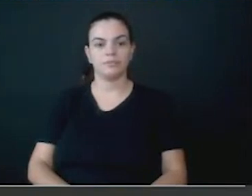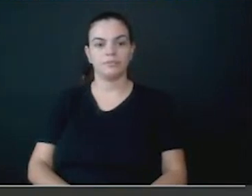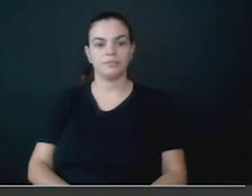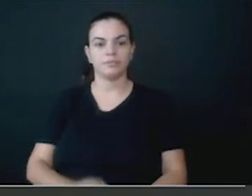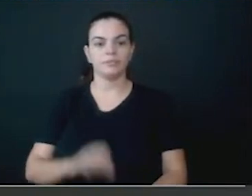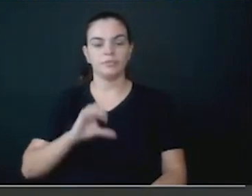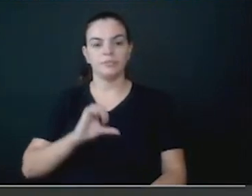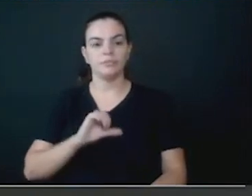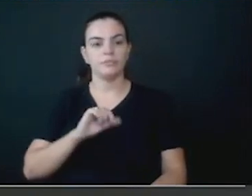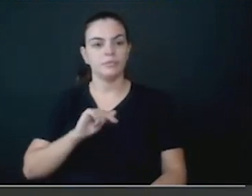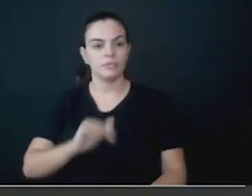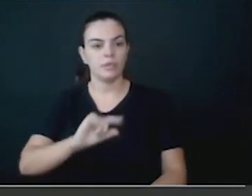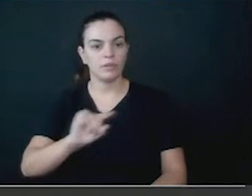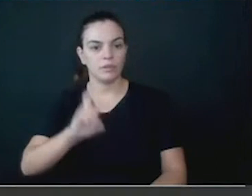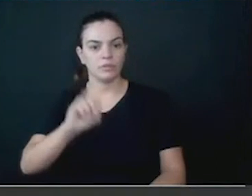ônibus, nós já estamos com